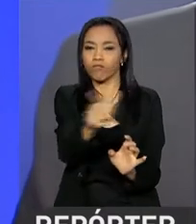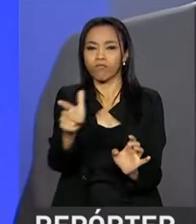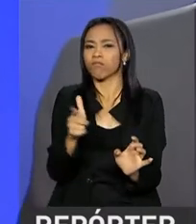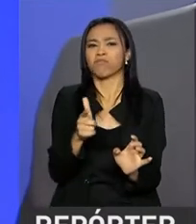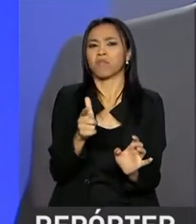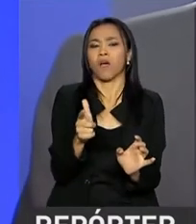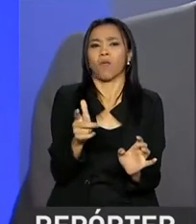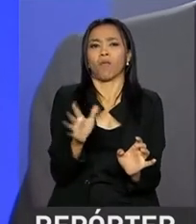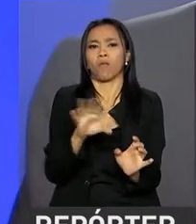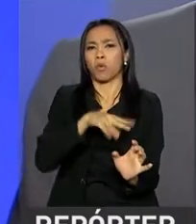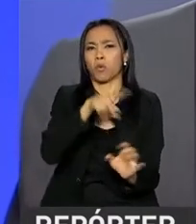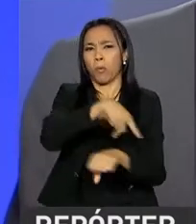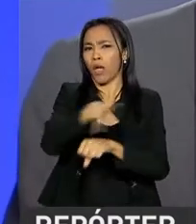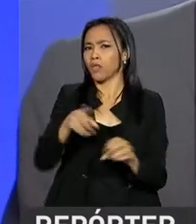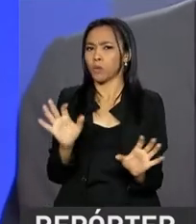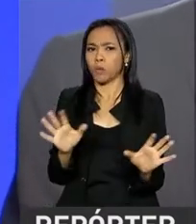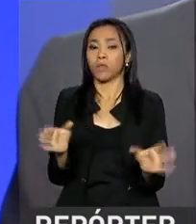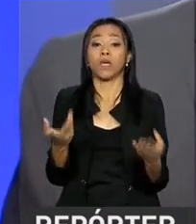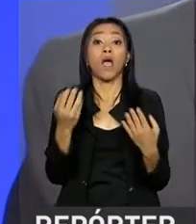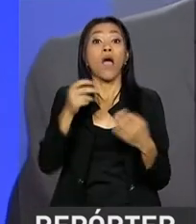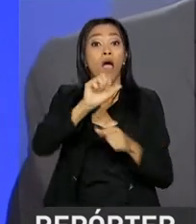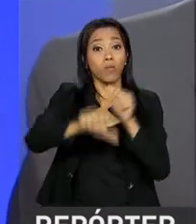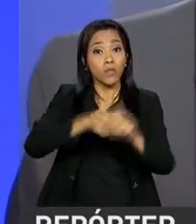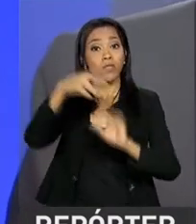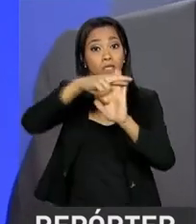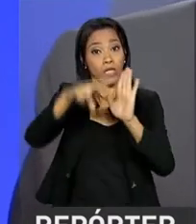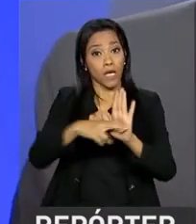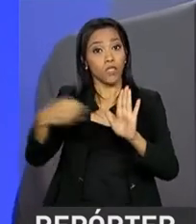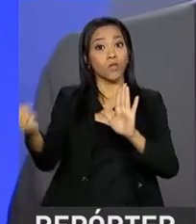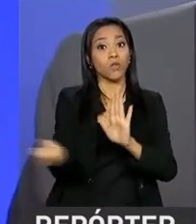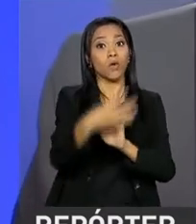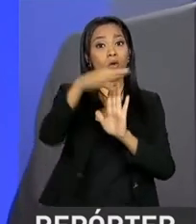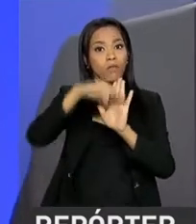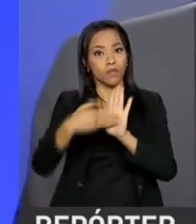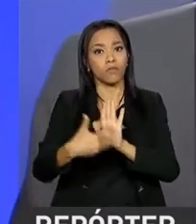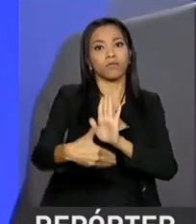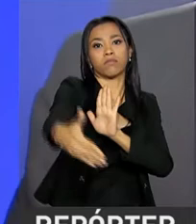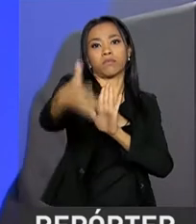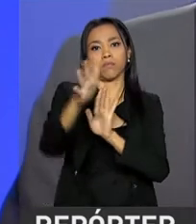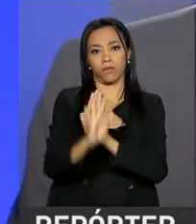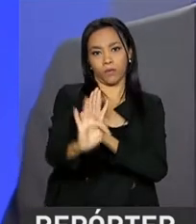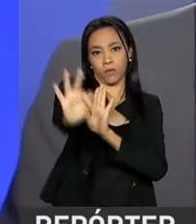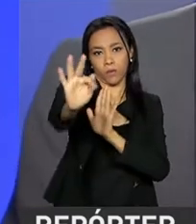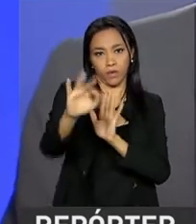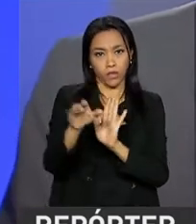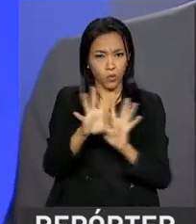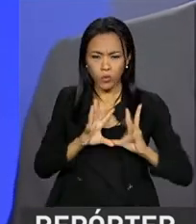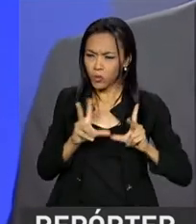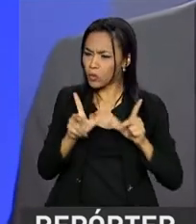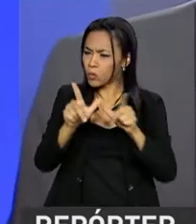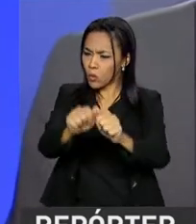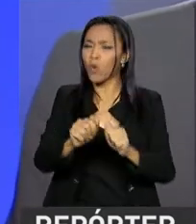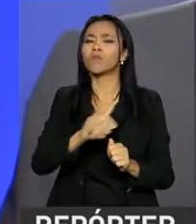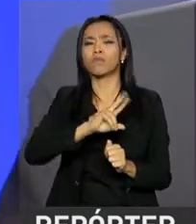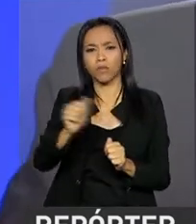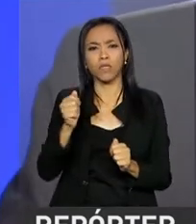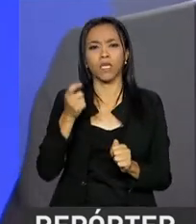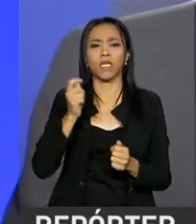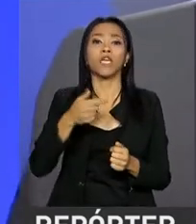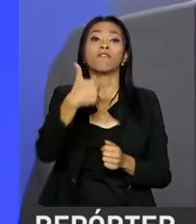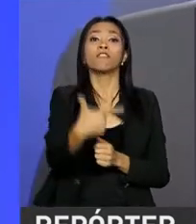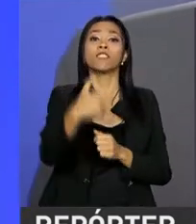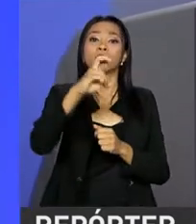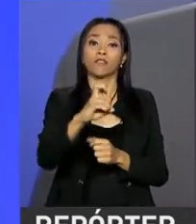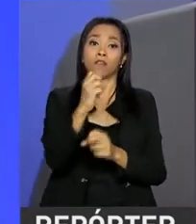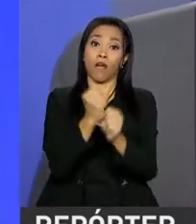para privilégios a reforma estabelece novos padrões para o futuro todos terão que contribuir por 25